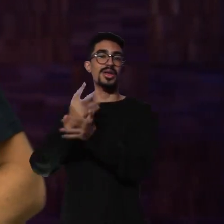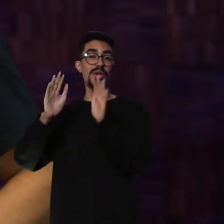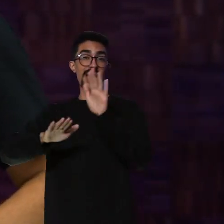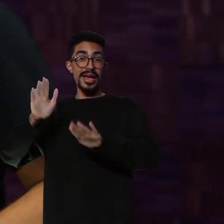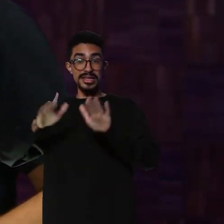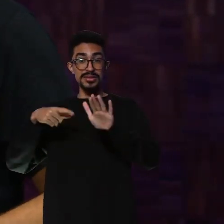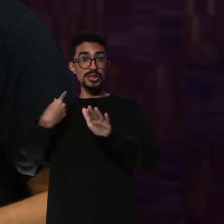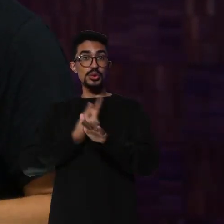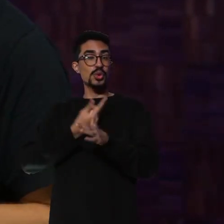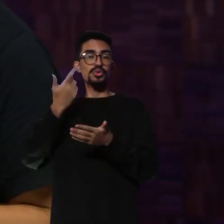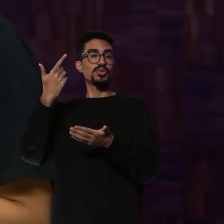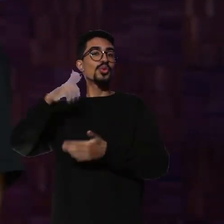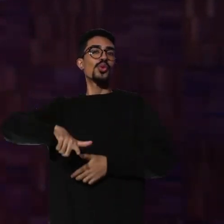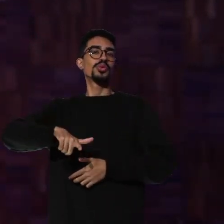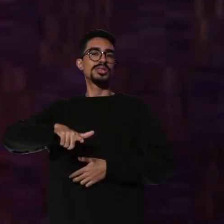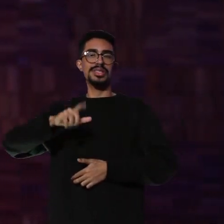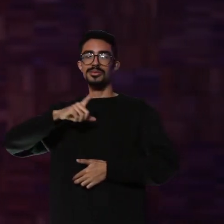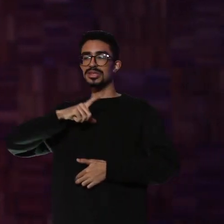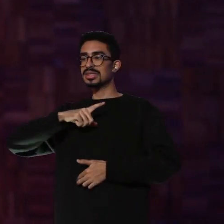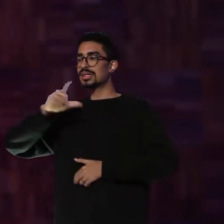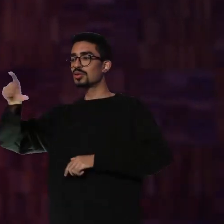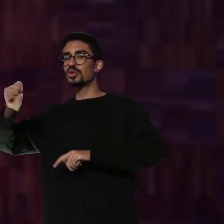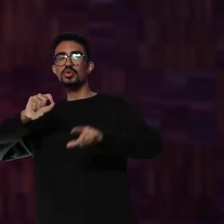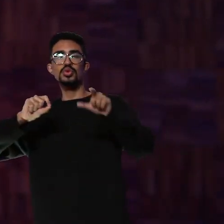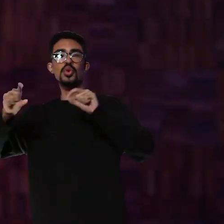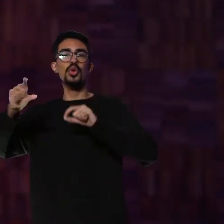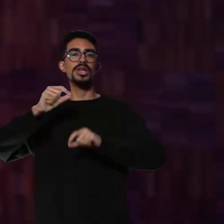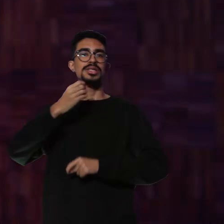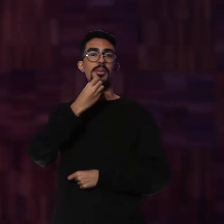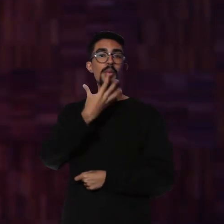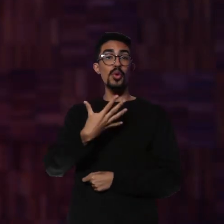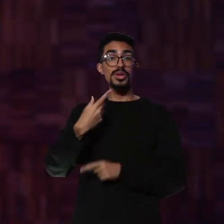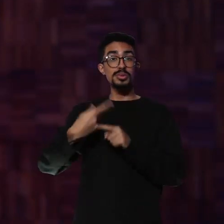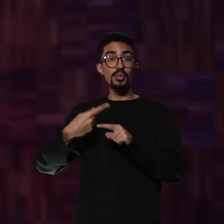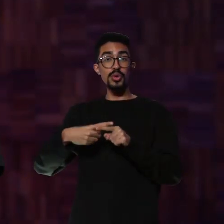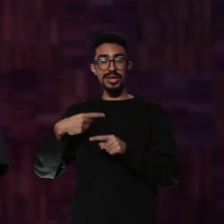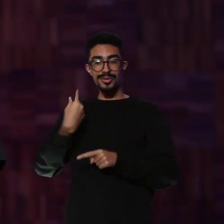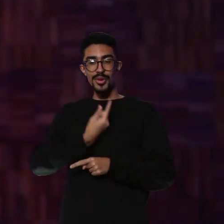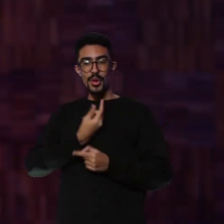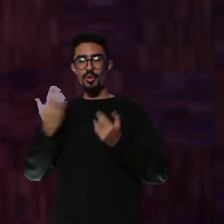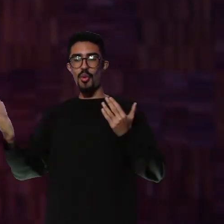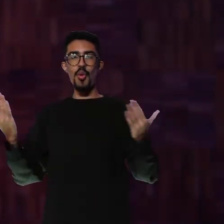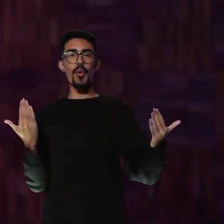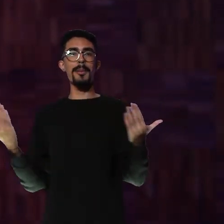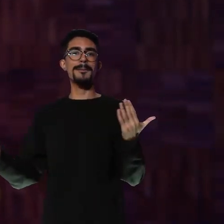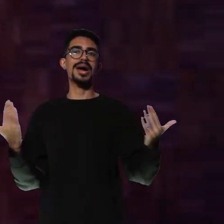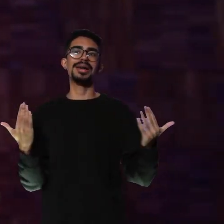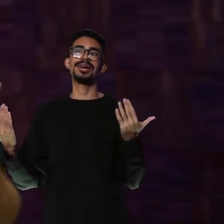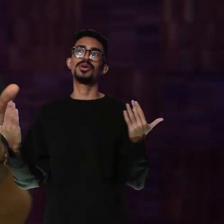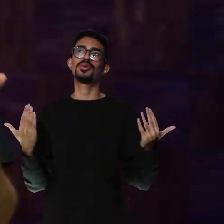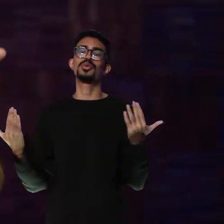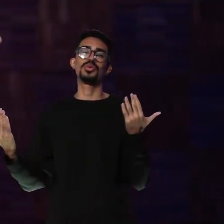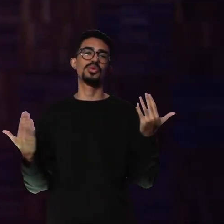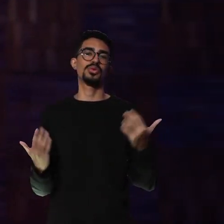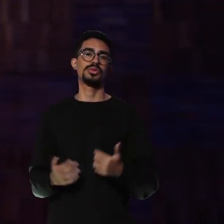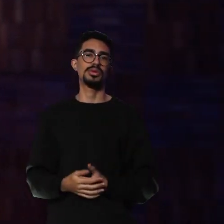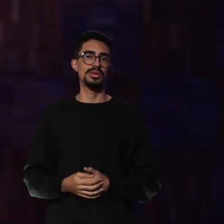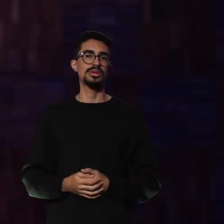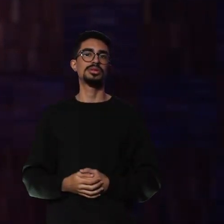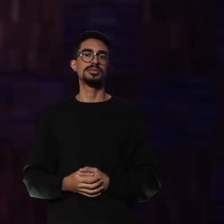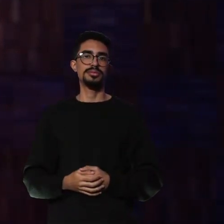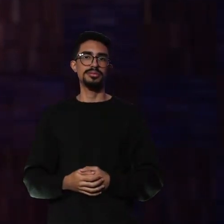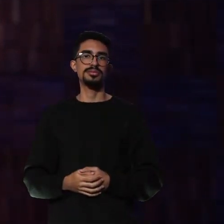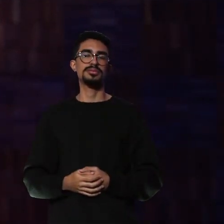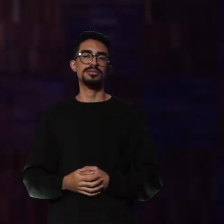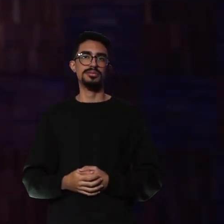gente não está cumprindo o nosso propósito. E a balança espiritual está desequilibrada porque o meu